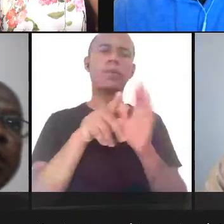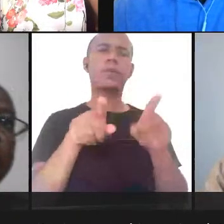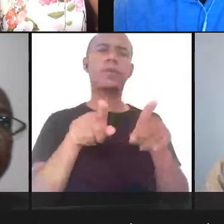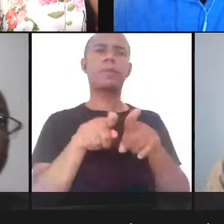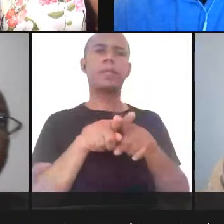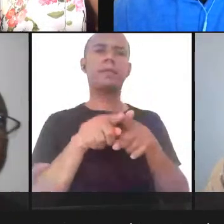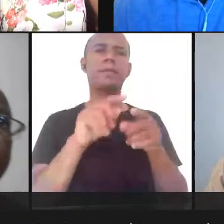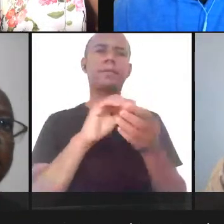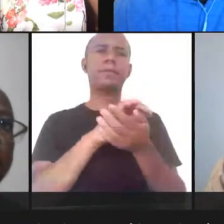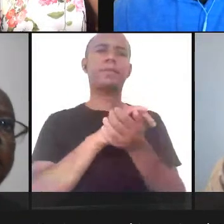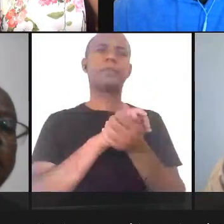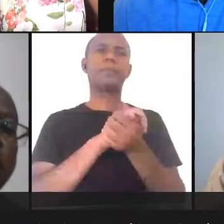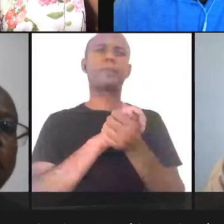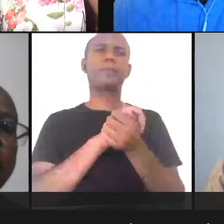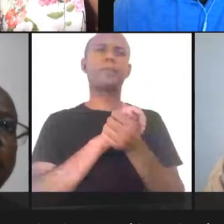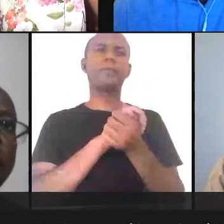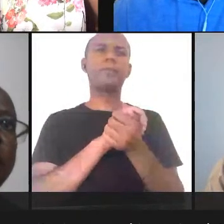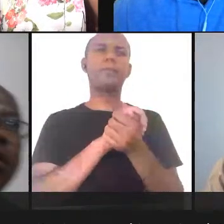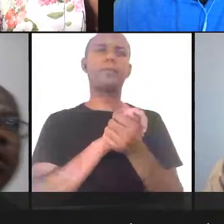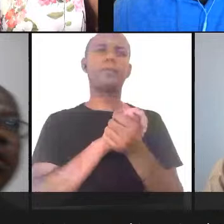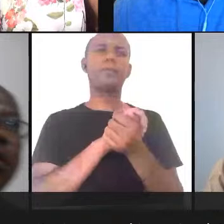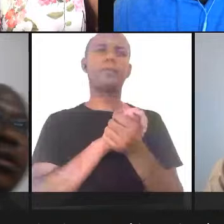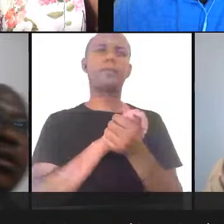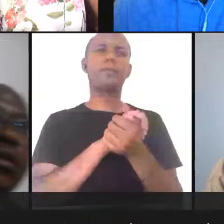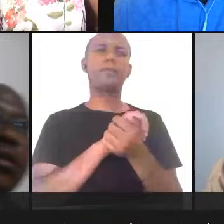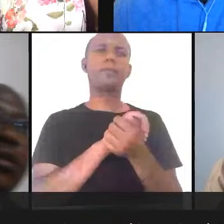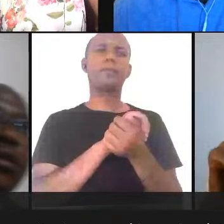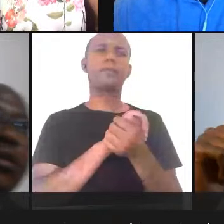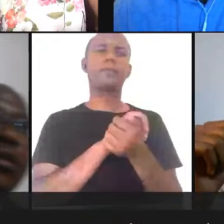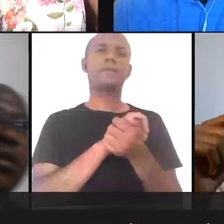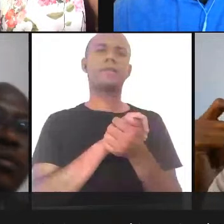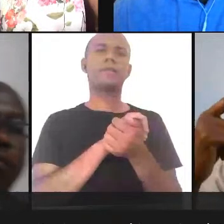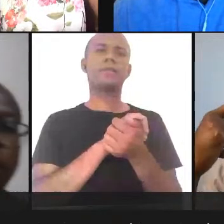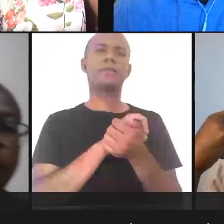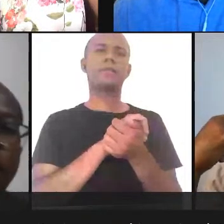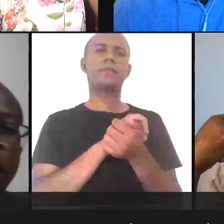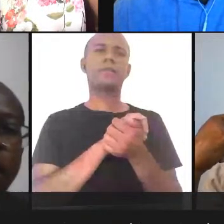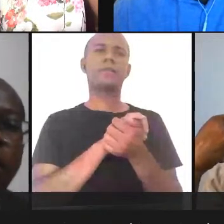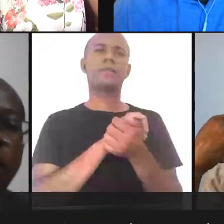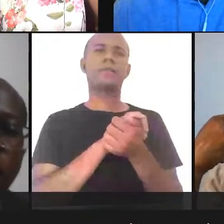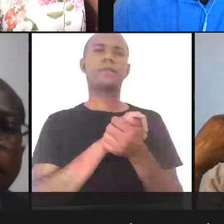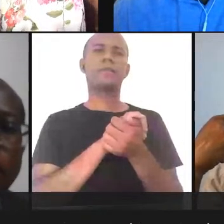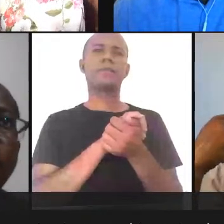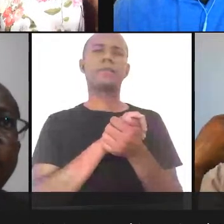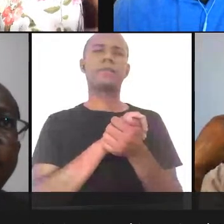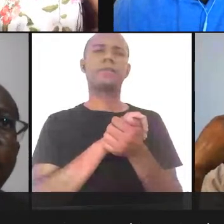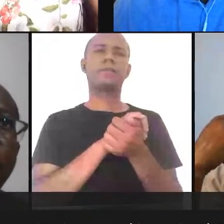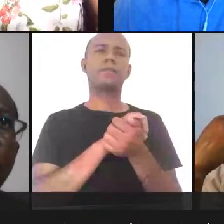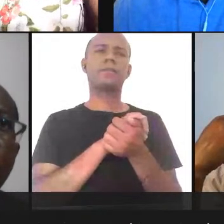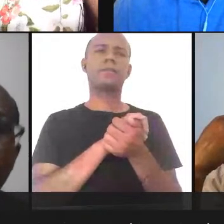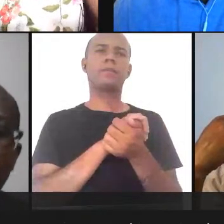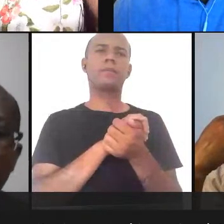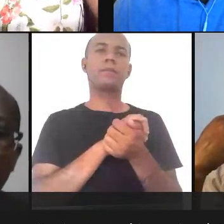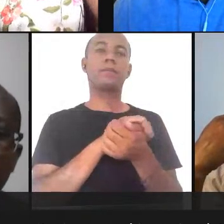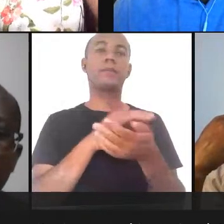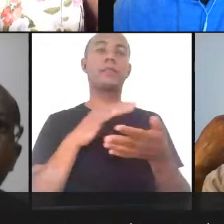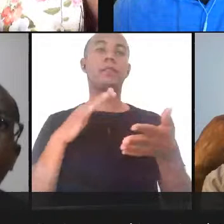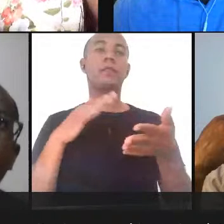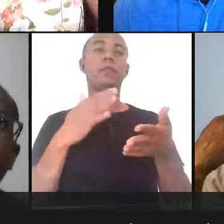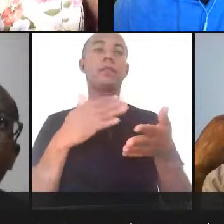Mesmo sobre essa questão, Adelino, no seu livro, Nação... Não percebi, né? Consegue me ouvir,